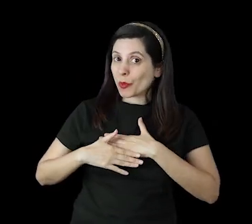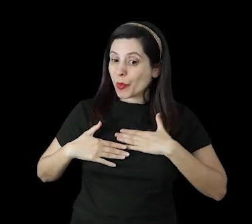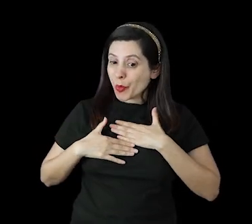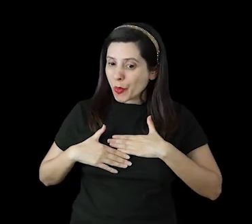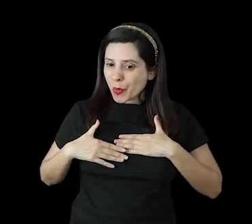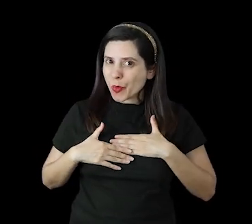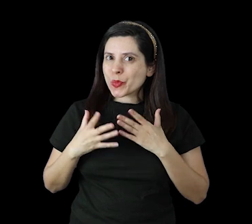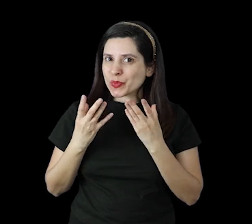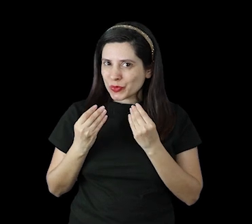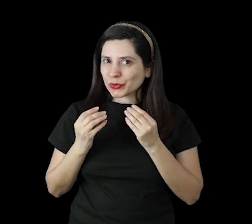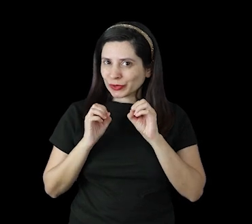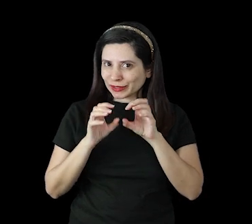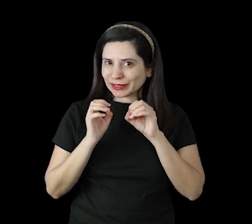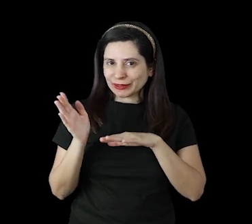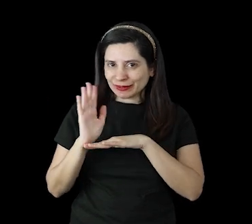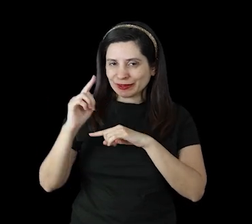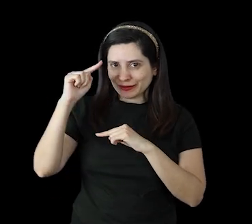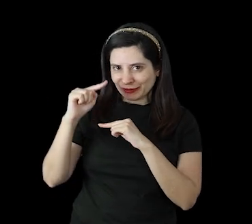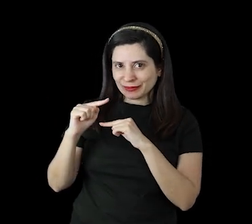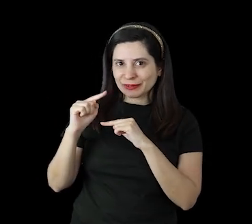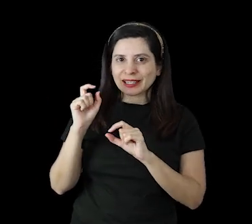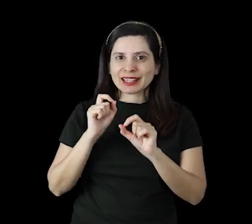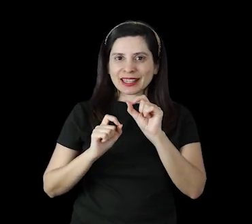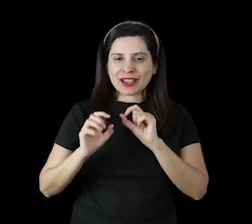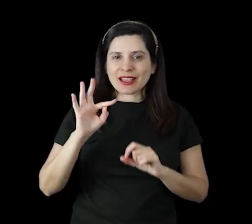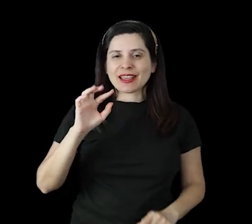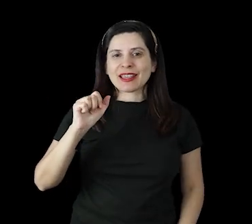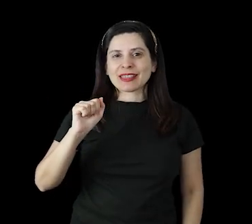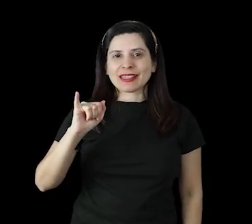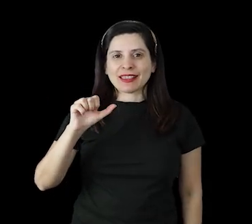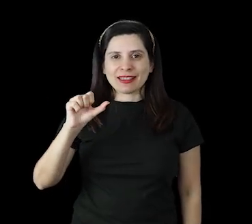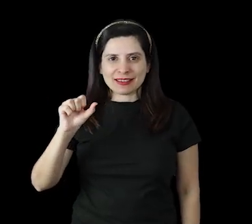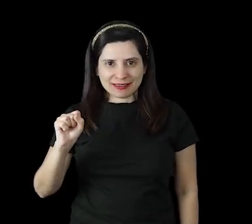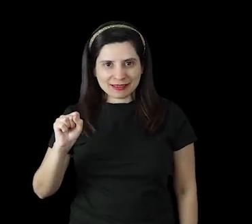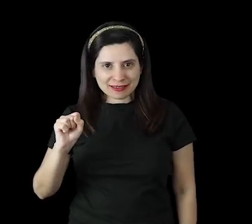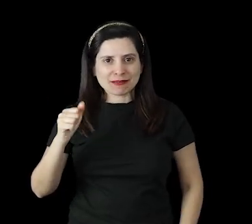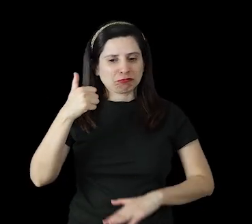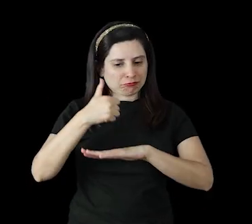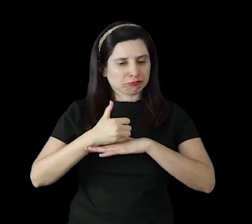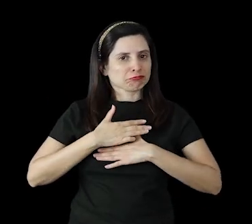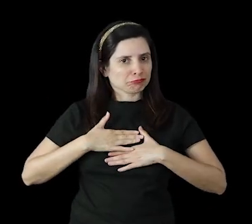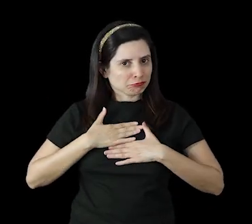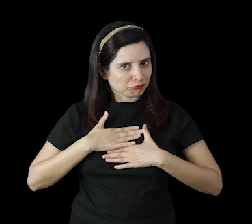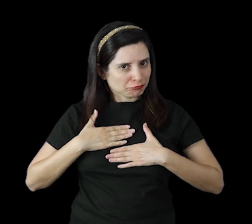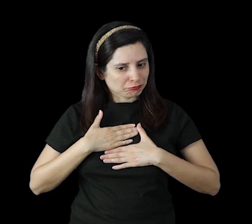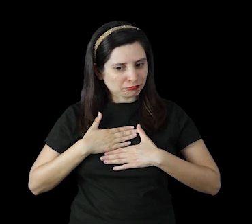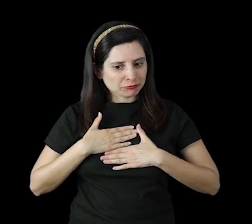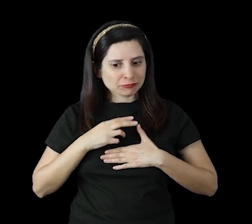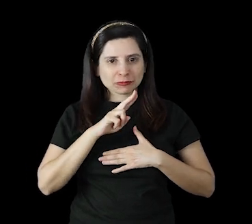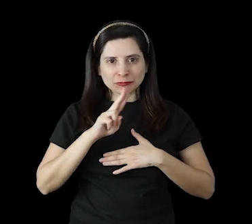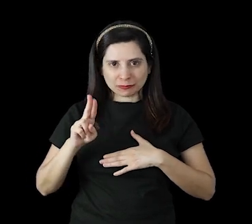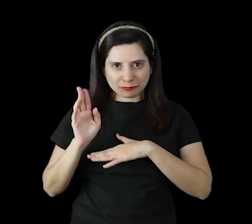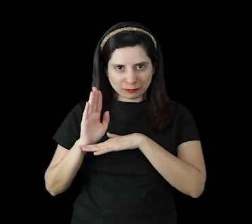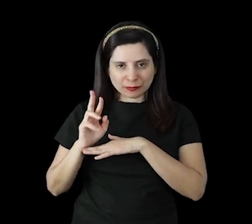muito e quando eu dou aula de curta eu exibo, que é da Thaís Fujinaga, que é uma diretora que eu gosto bastante, que se chama Os